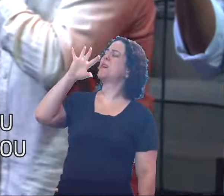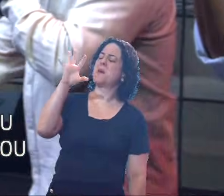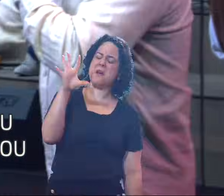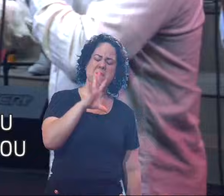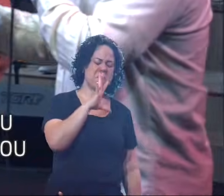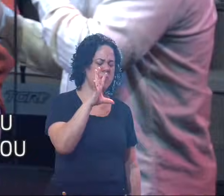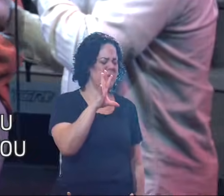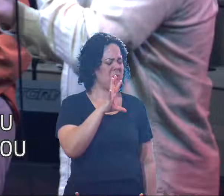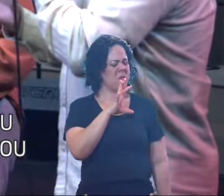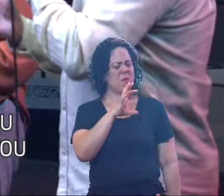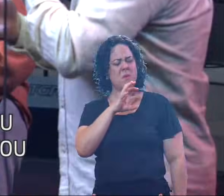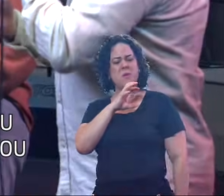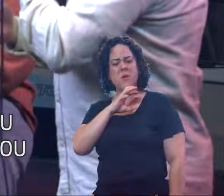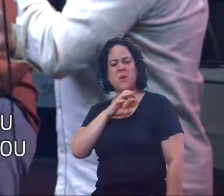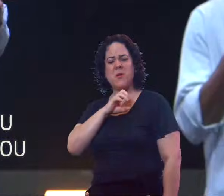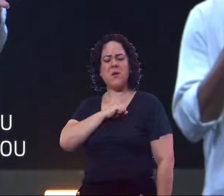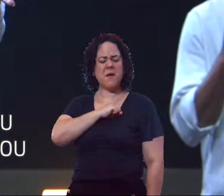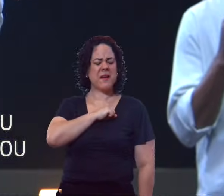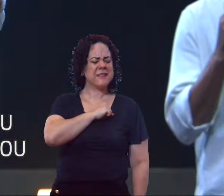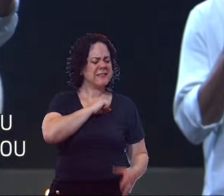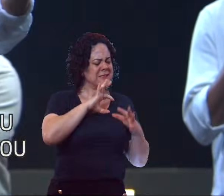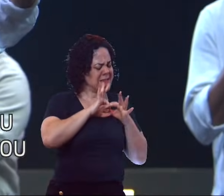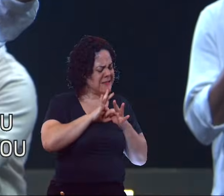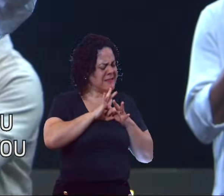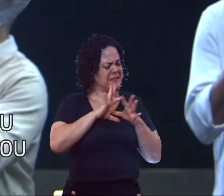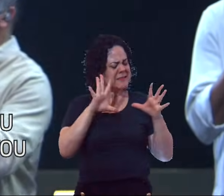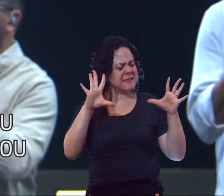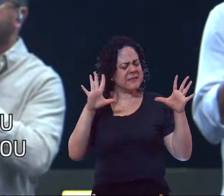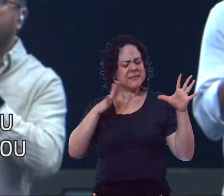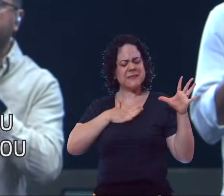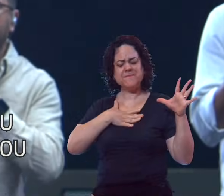Teu grande amor me